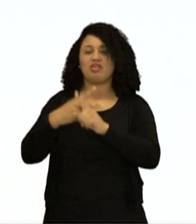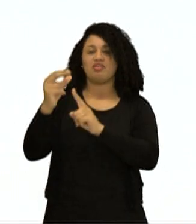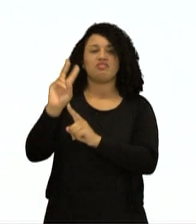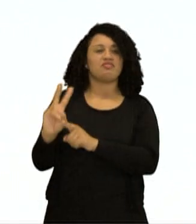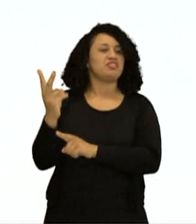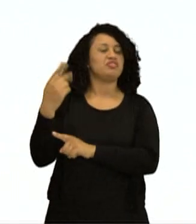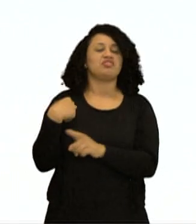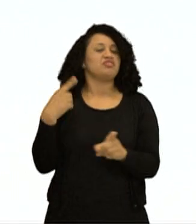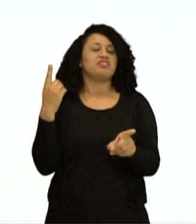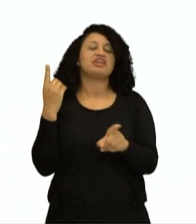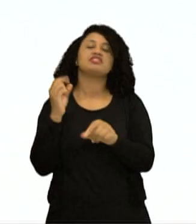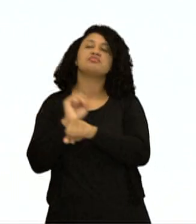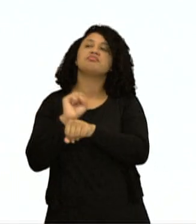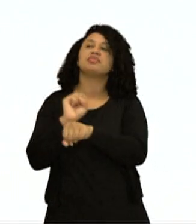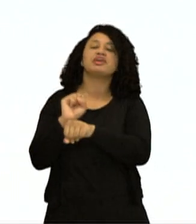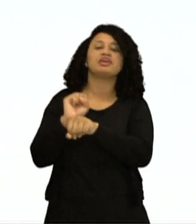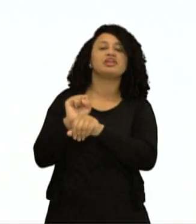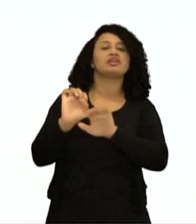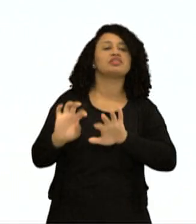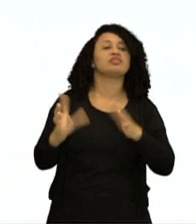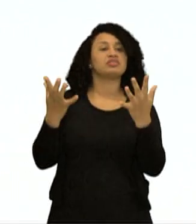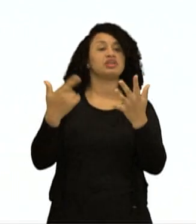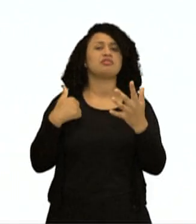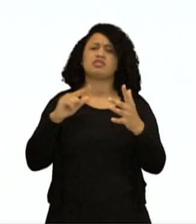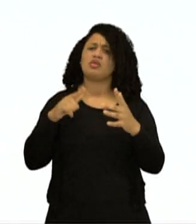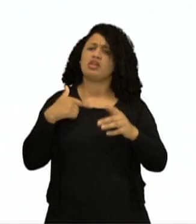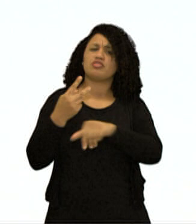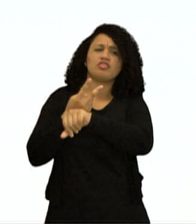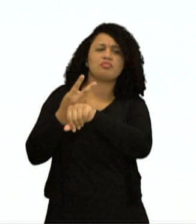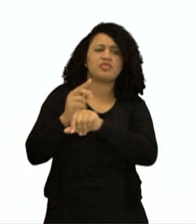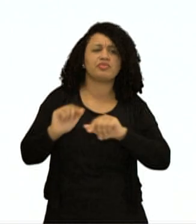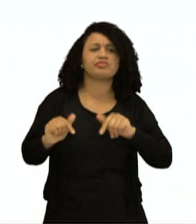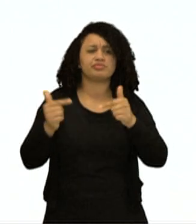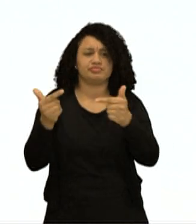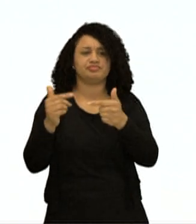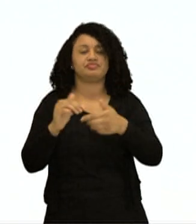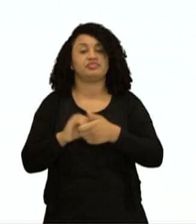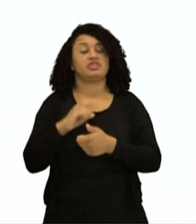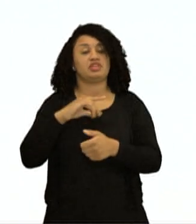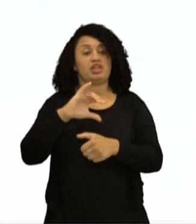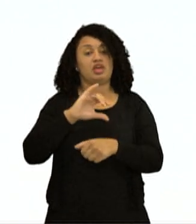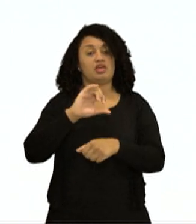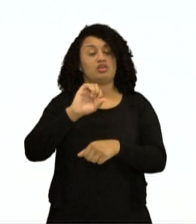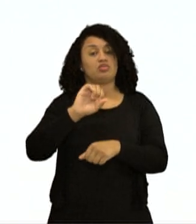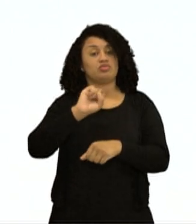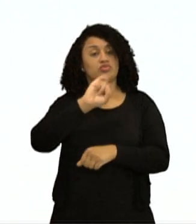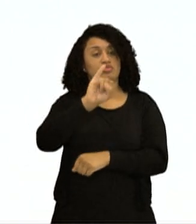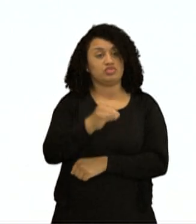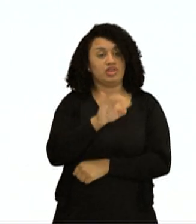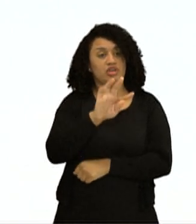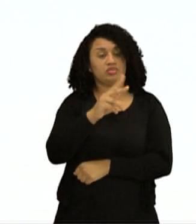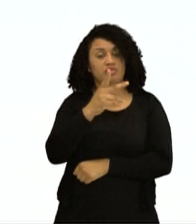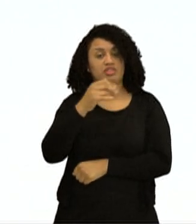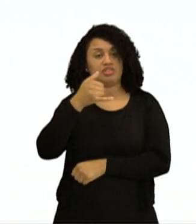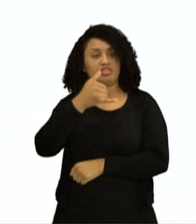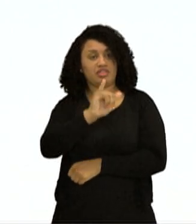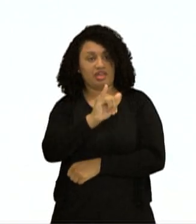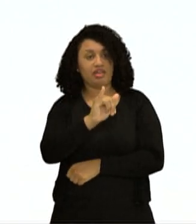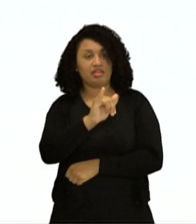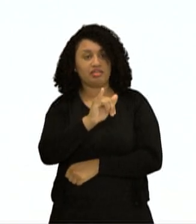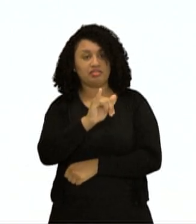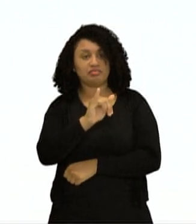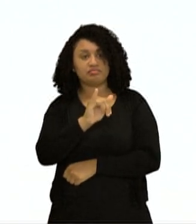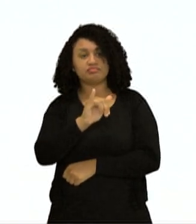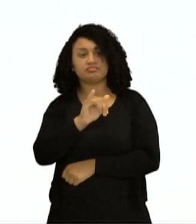por chances, eles as pegam, eles as conquistam. Também tem o sujeito wait. Tenho aqui o winners, então